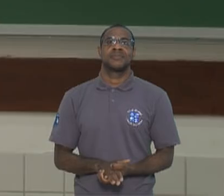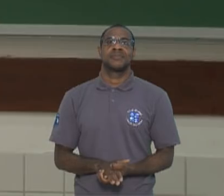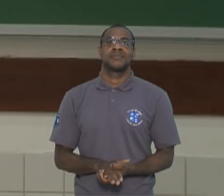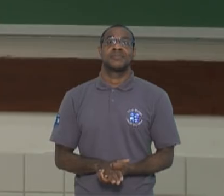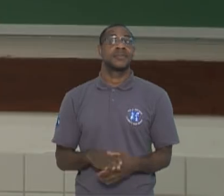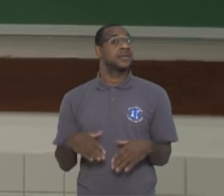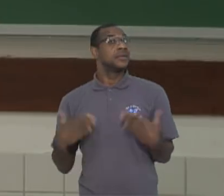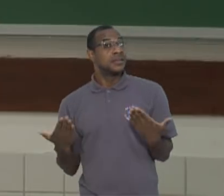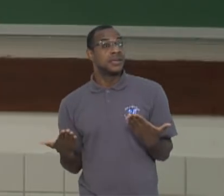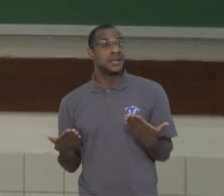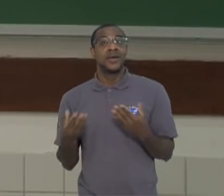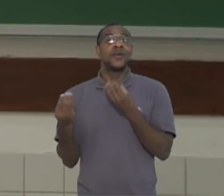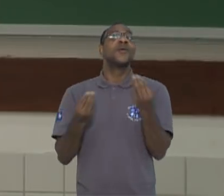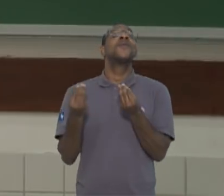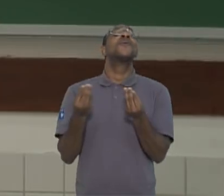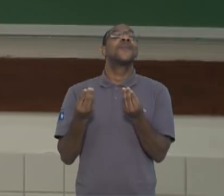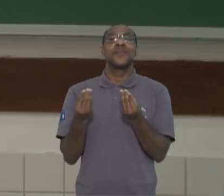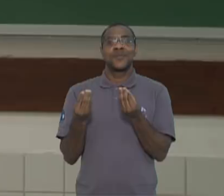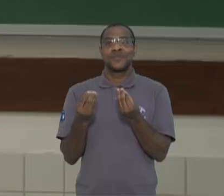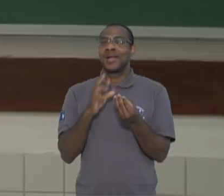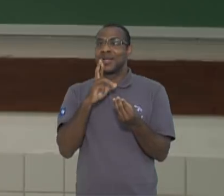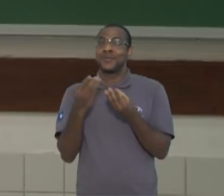E aí, vamos ver como que ficou?